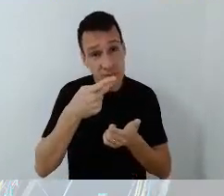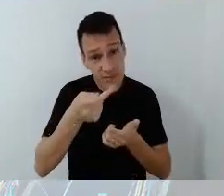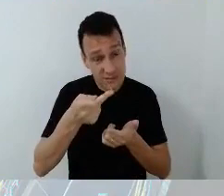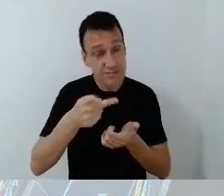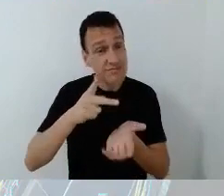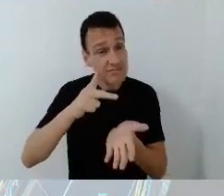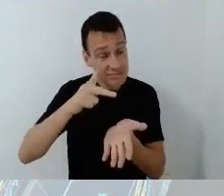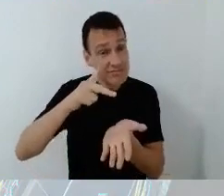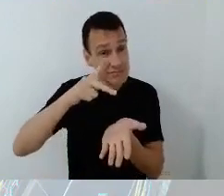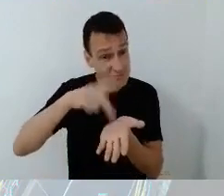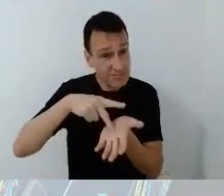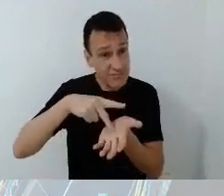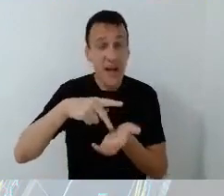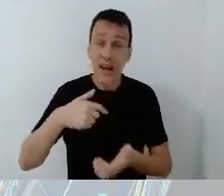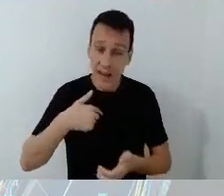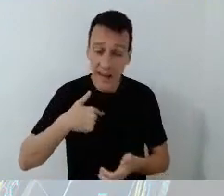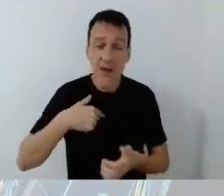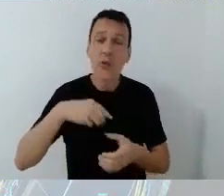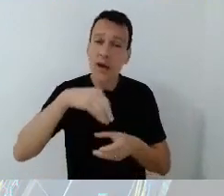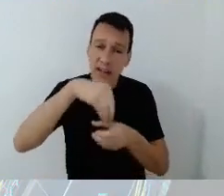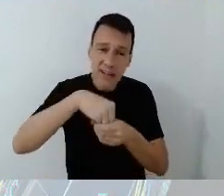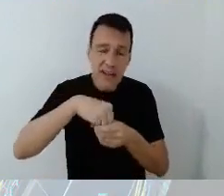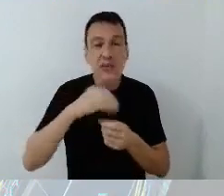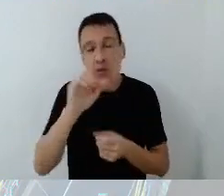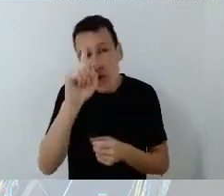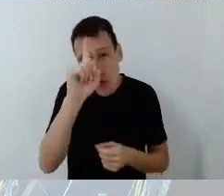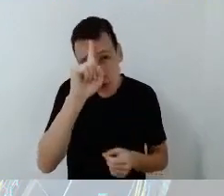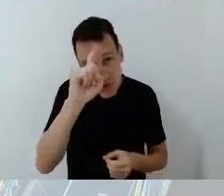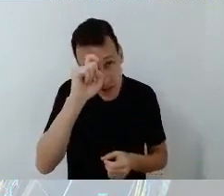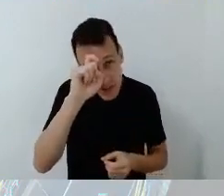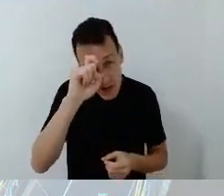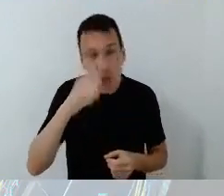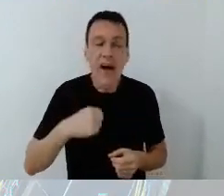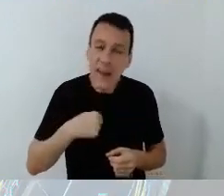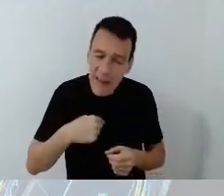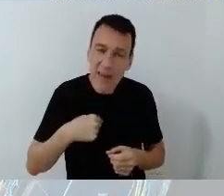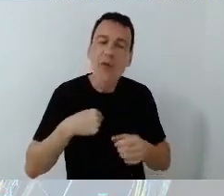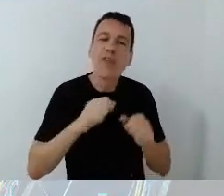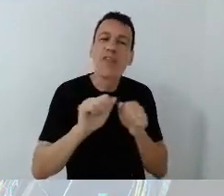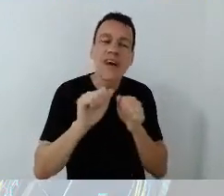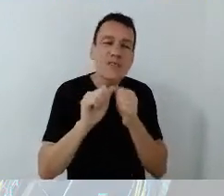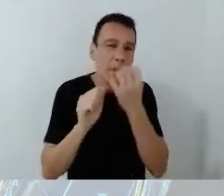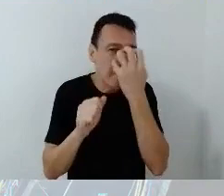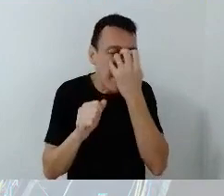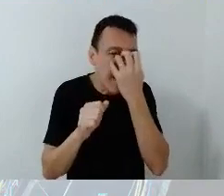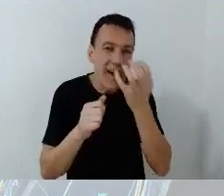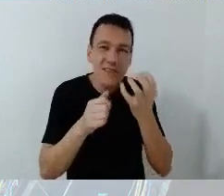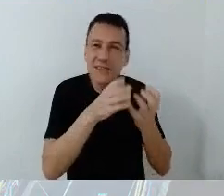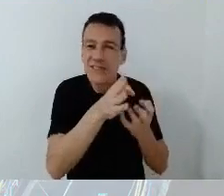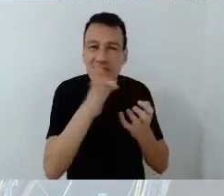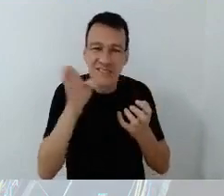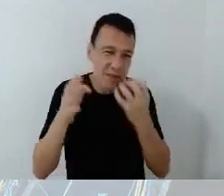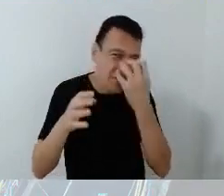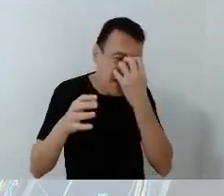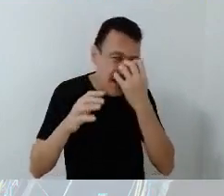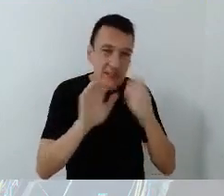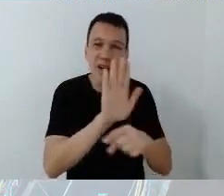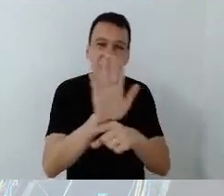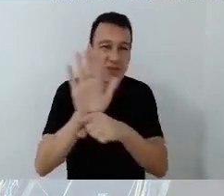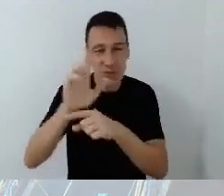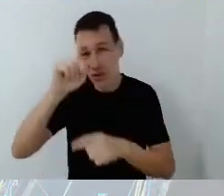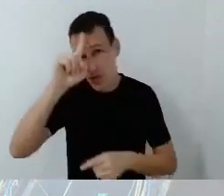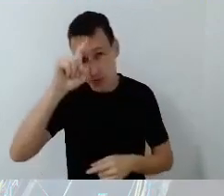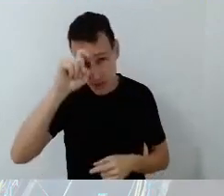em hospitais. E esse aqui é um aprendizado que para líder é mandatório. Beleza?